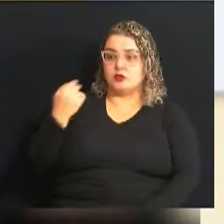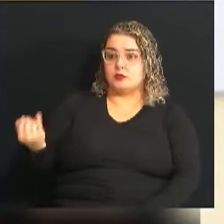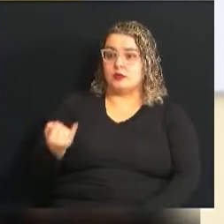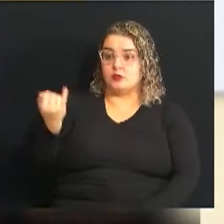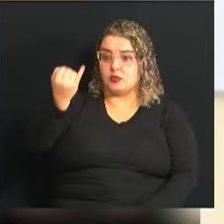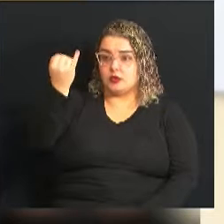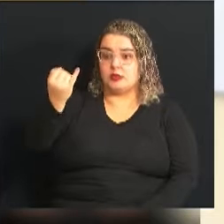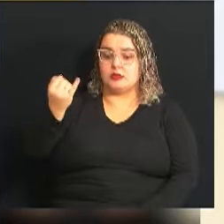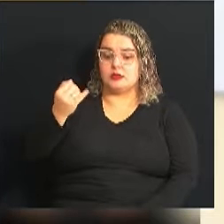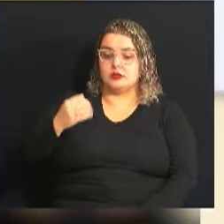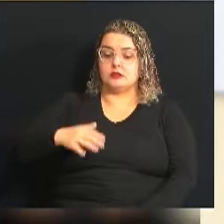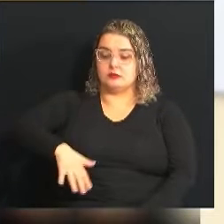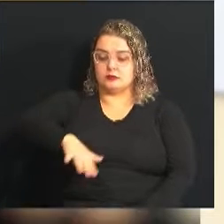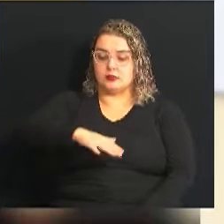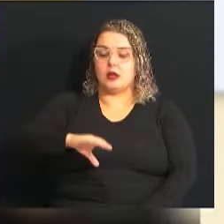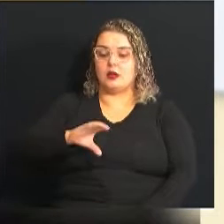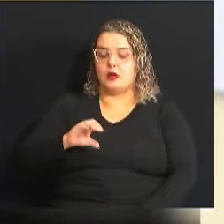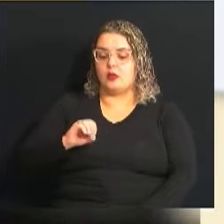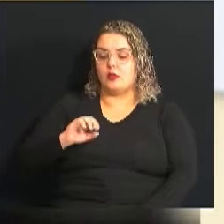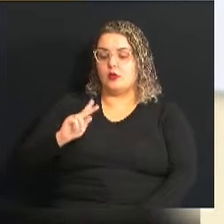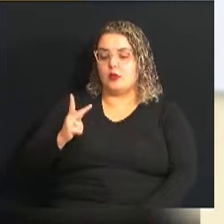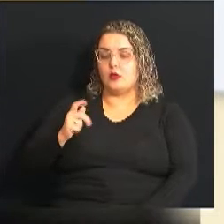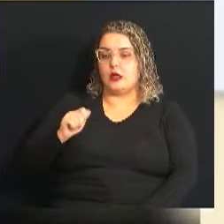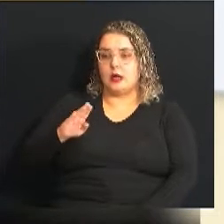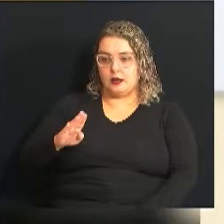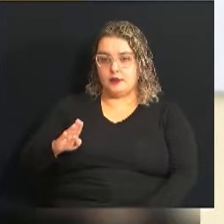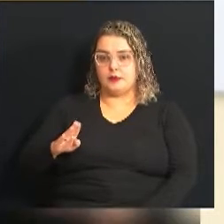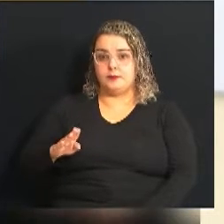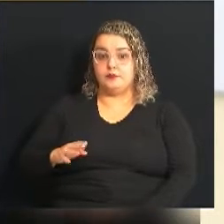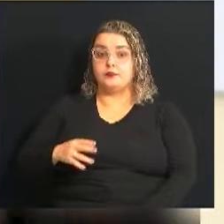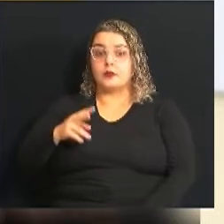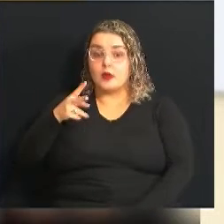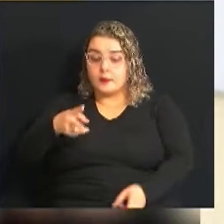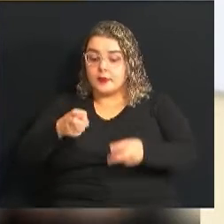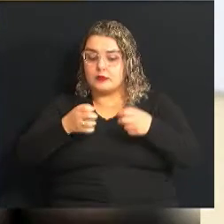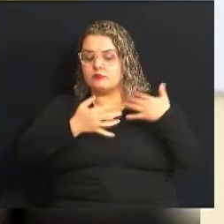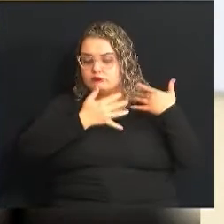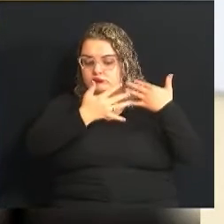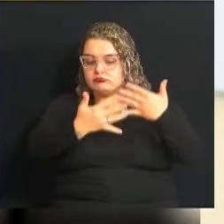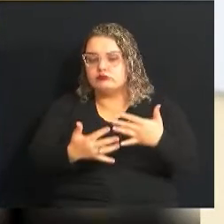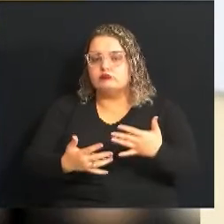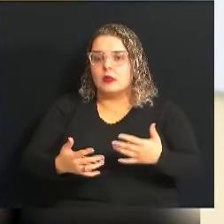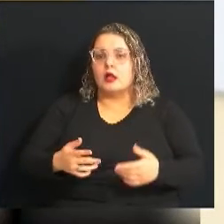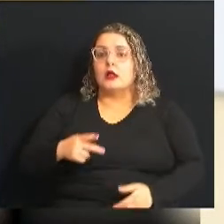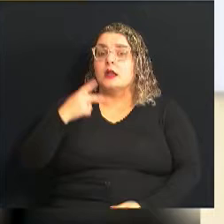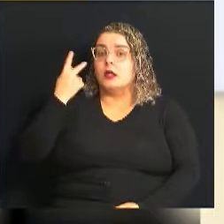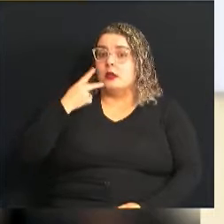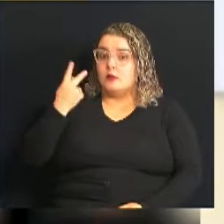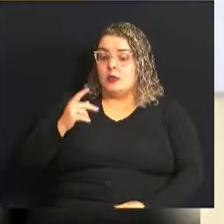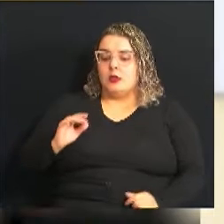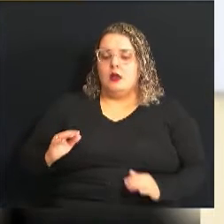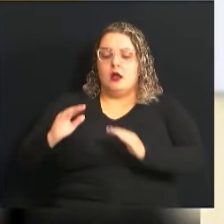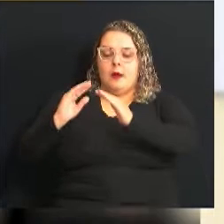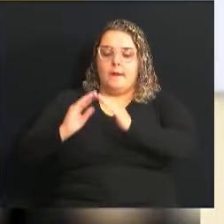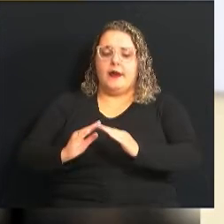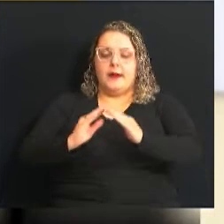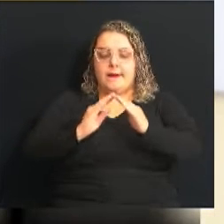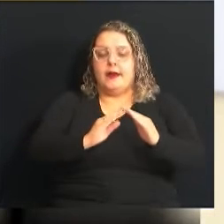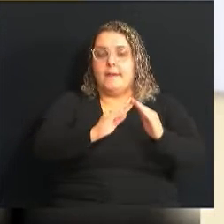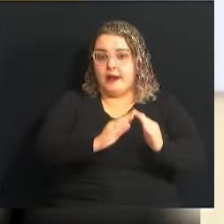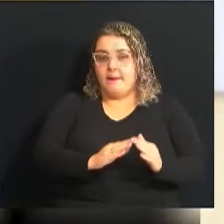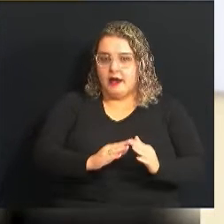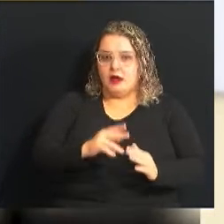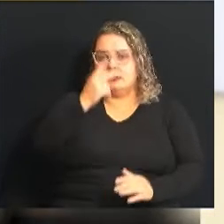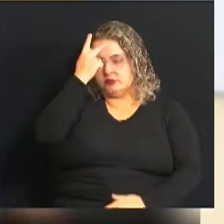habitação. Nós temos percebido nos últimos anos o fortalecimento da política habitacional da cidade, né? Nós ainda temos um déficit